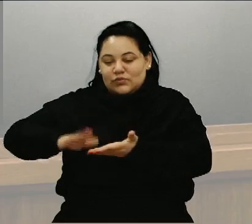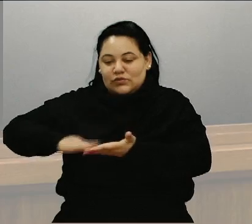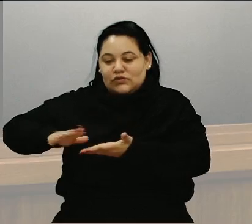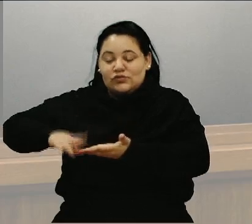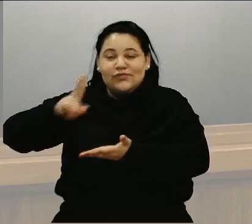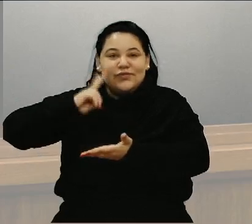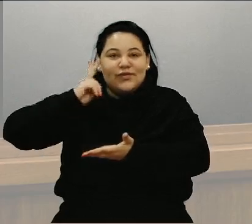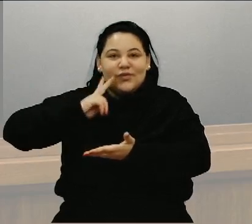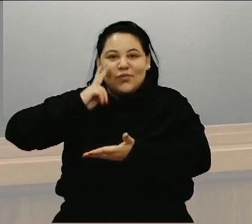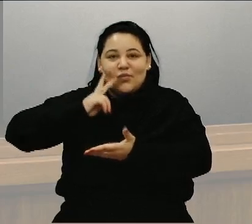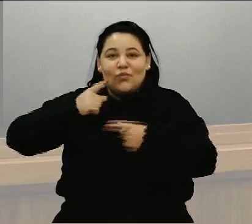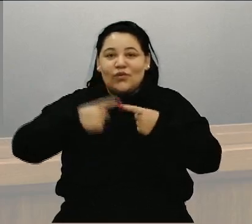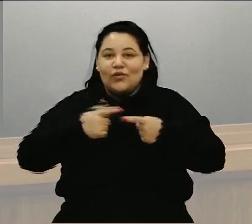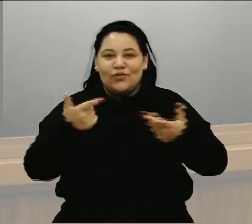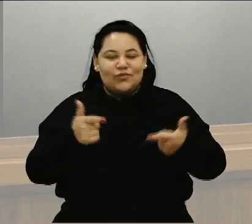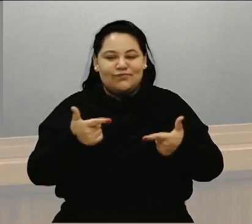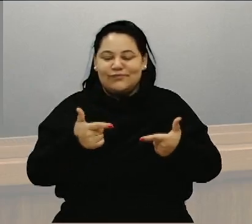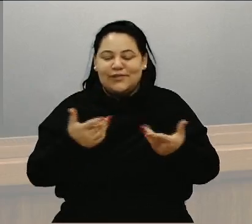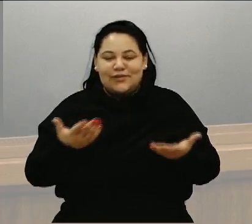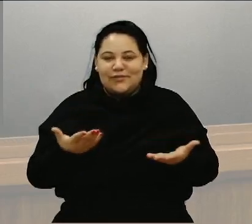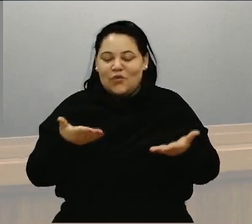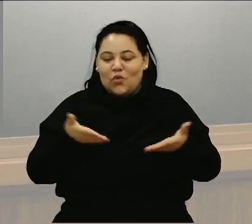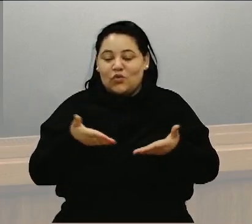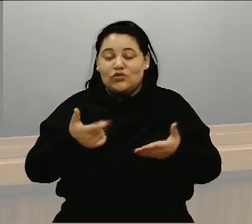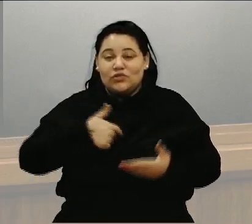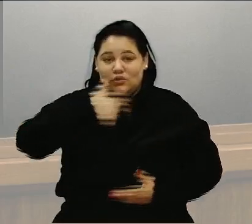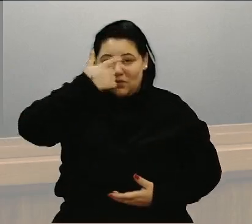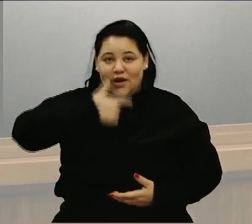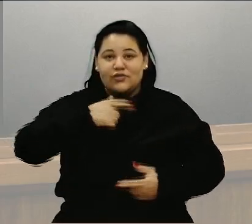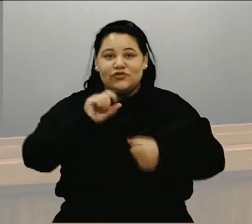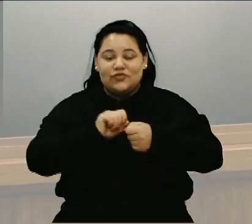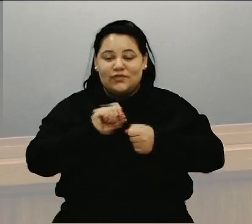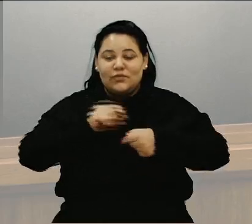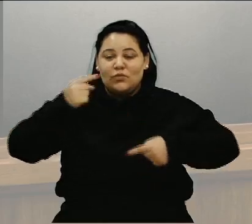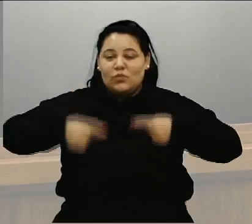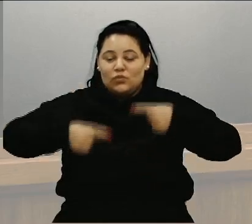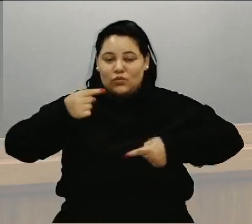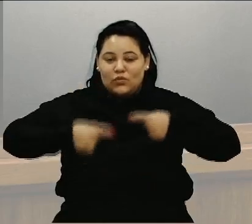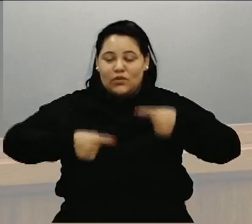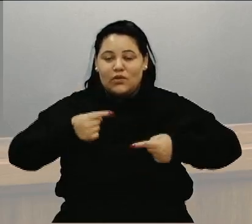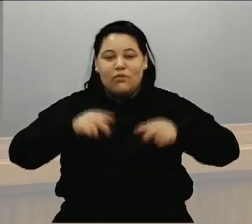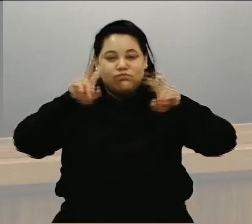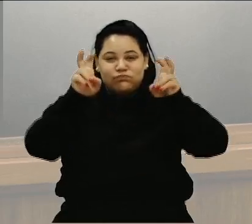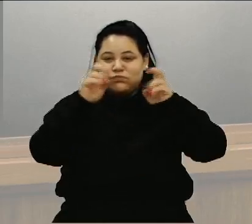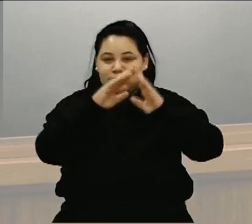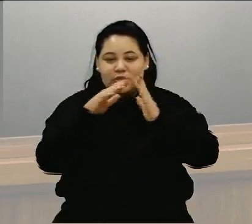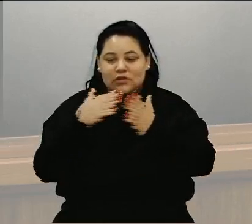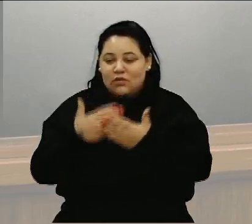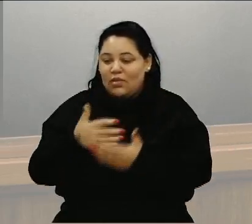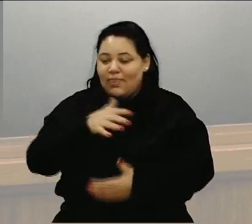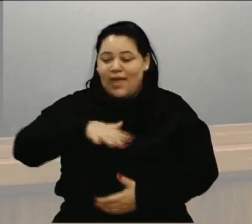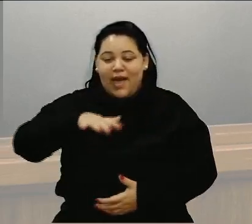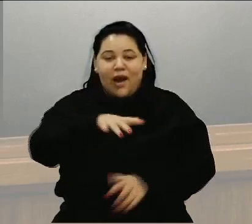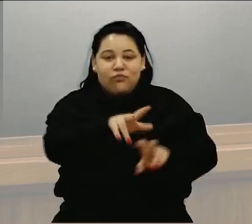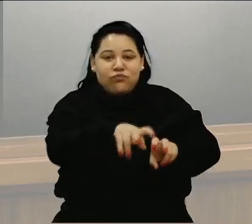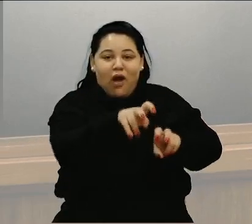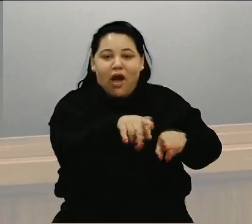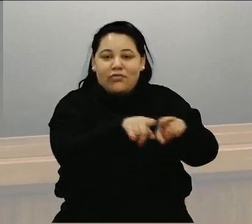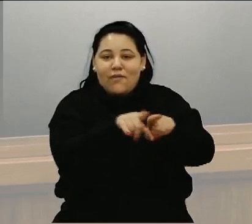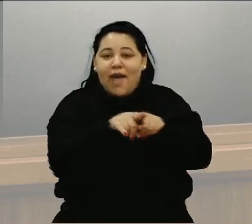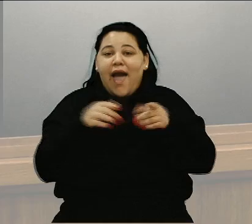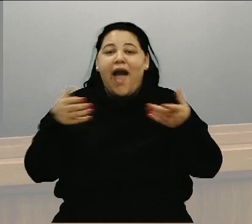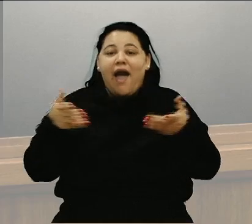isso. Então, acho que aqui a gente já fez bastante debate sobre escolas na área rural. Agora, quando se